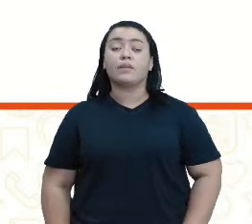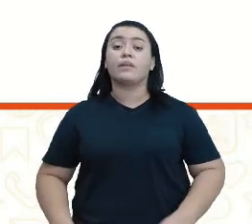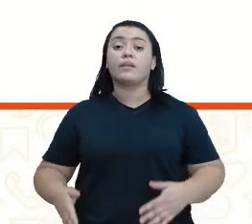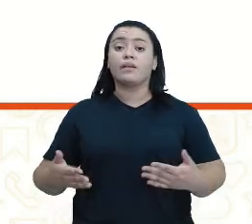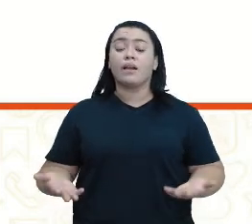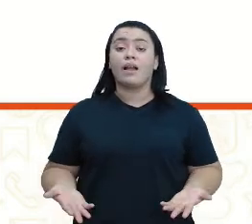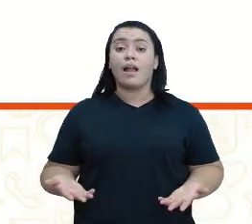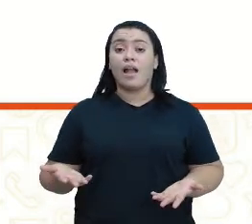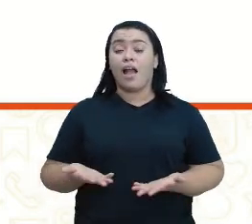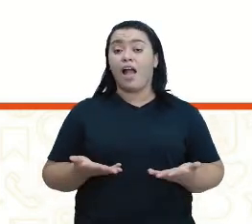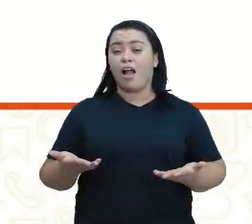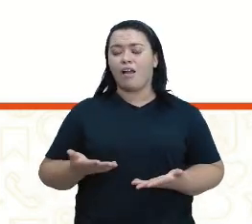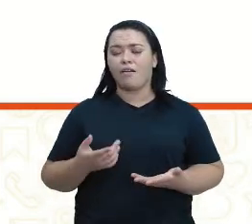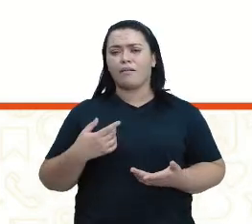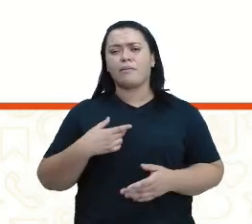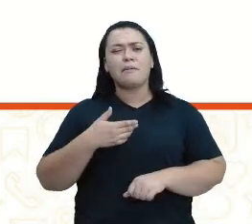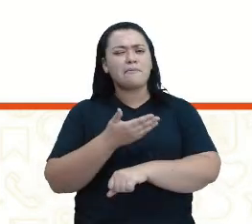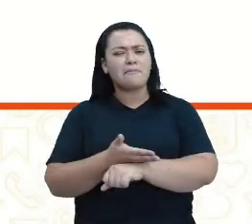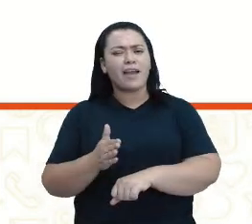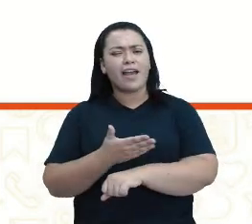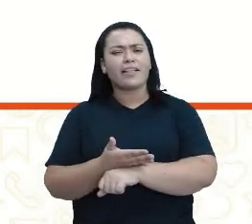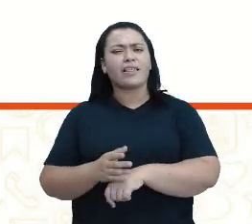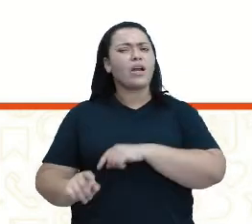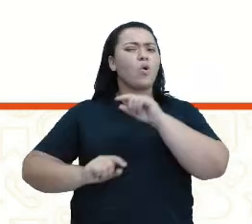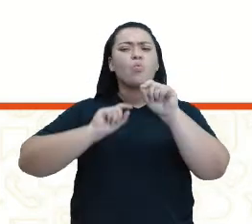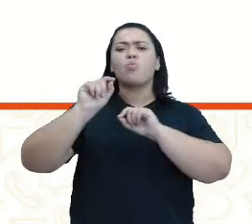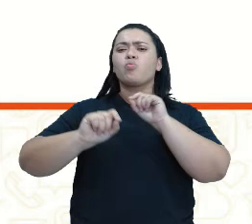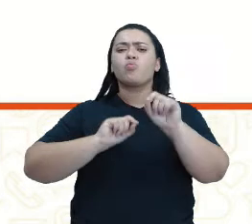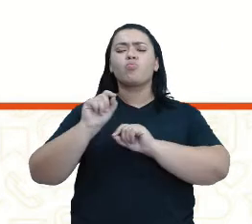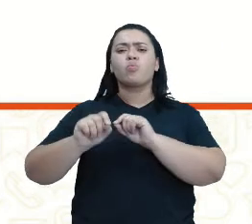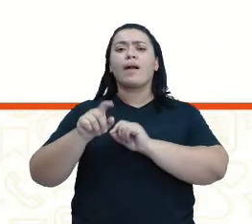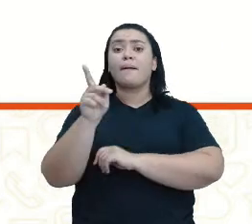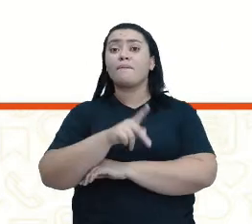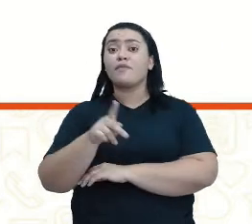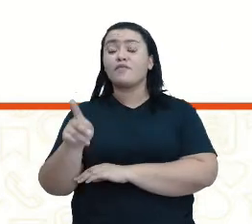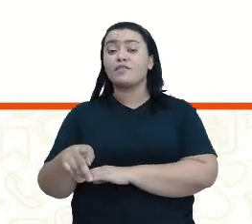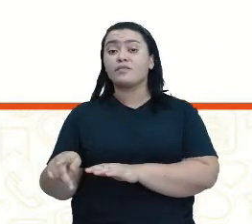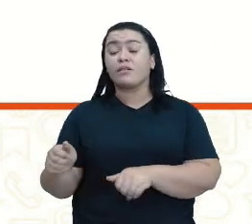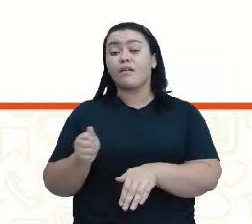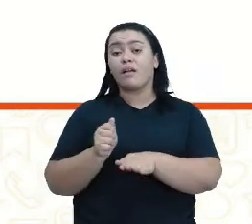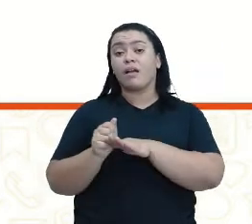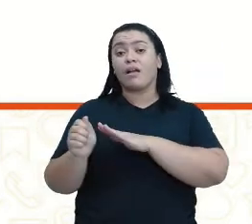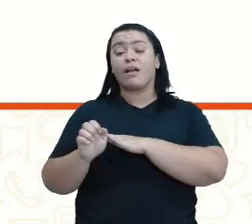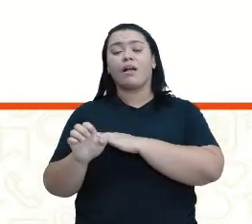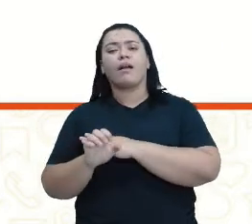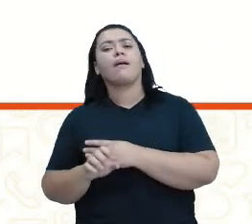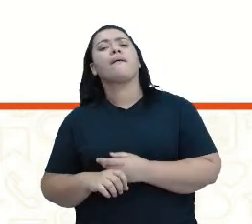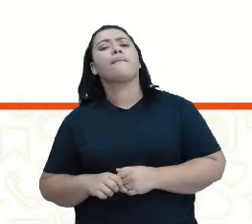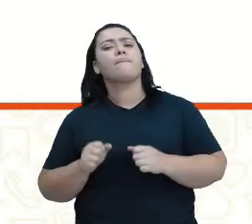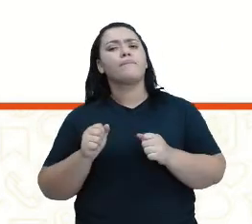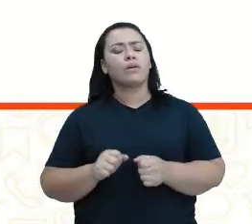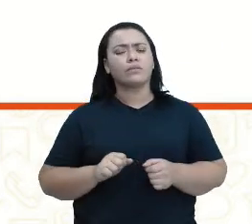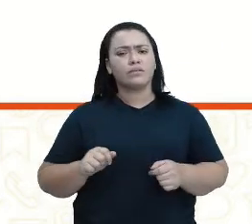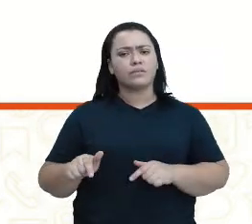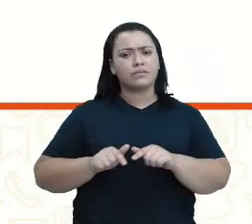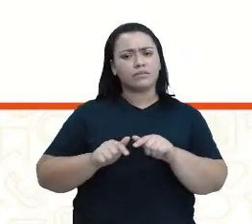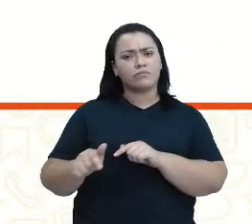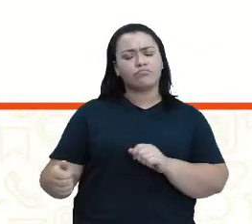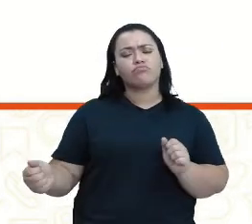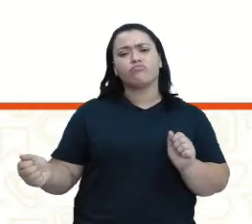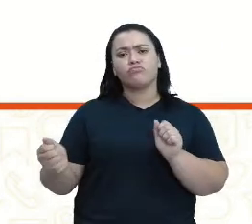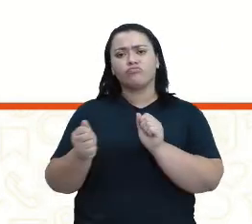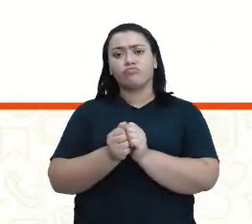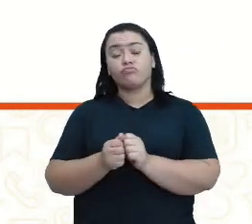Bom, a gente vai agora para a prática. O que é que o professor do AEE pode trabalhar com os estudantes